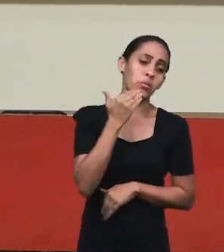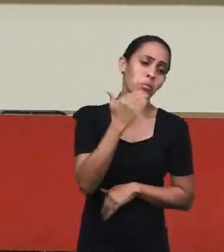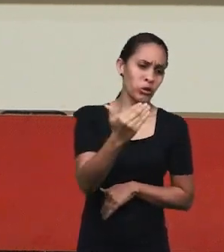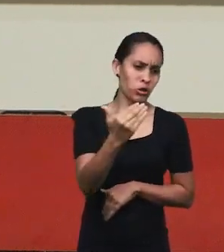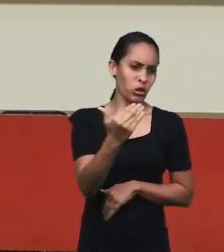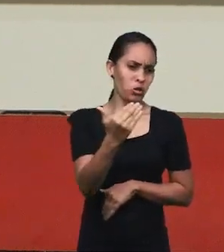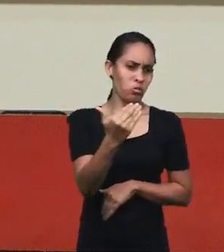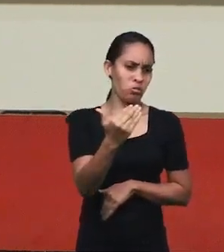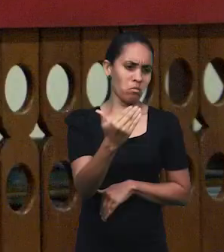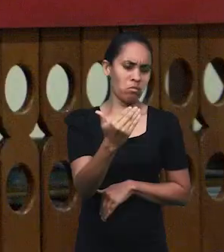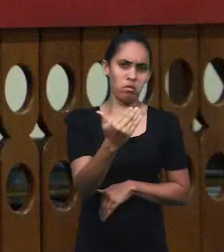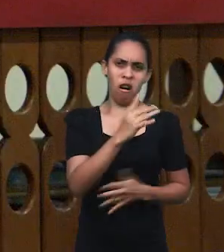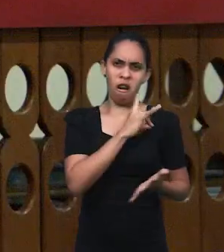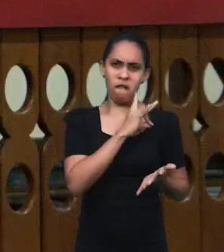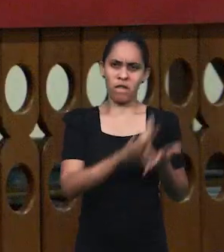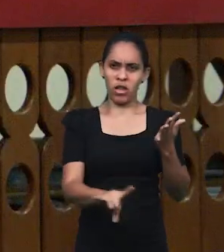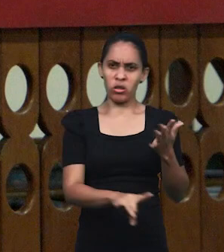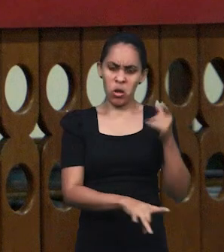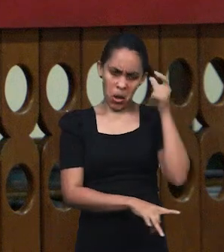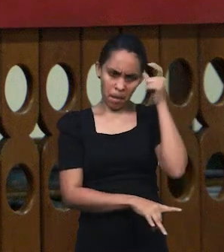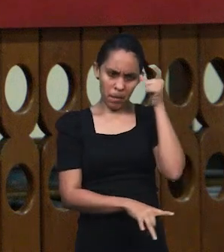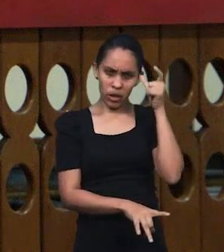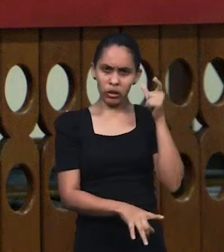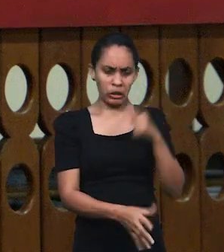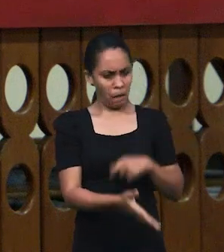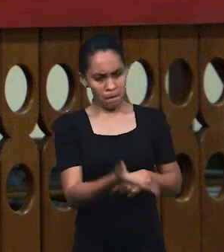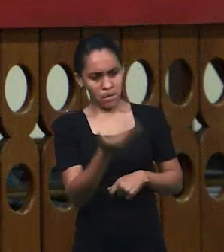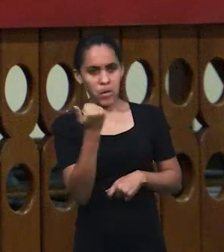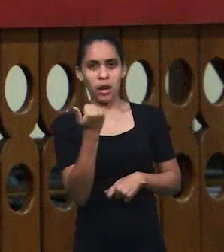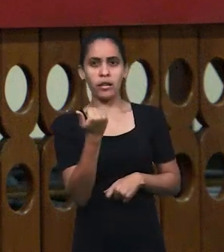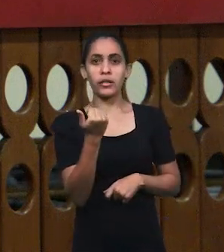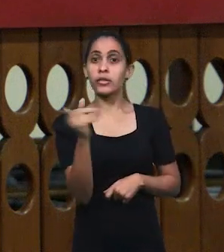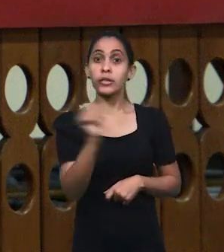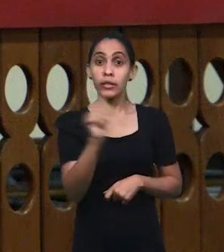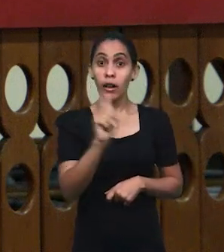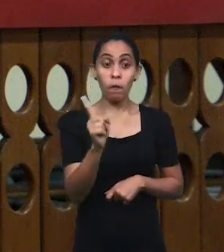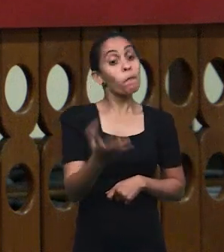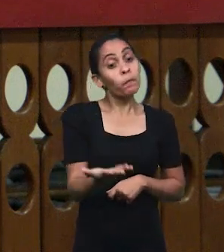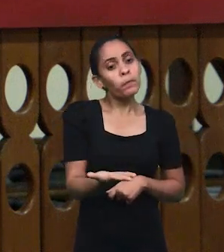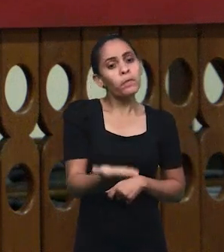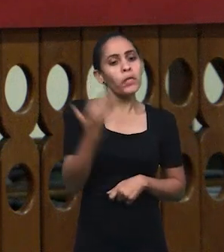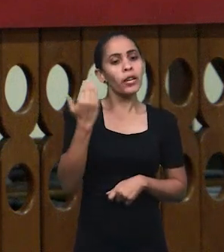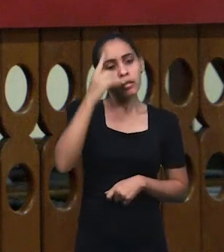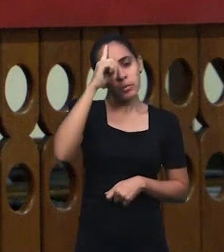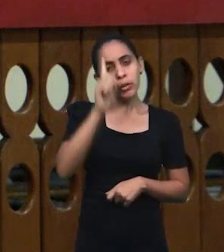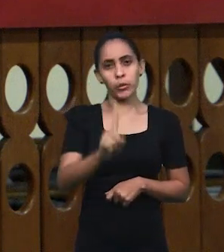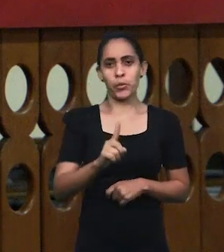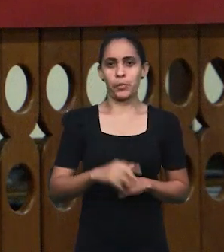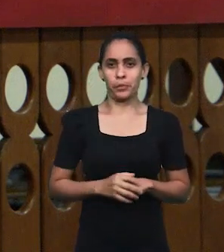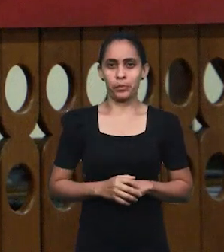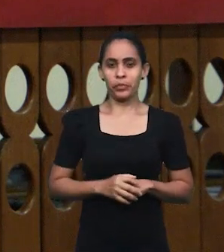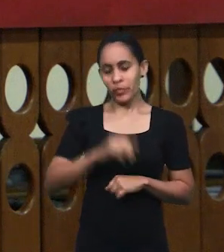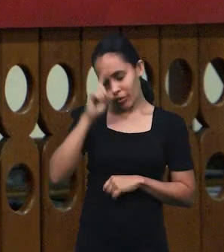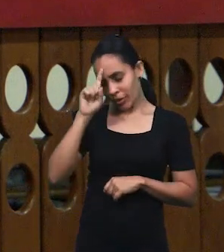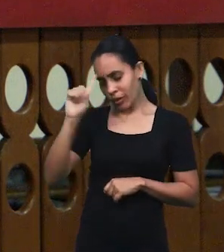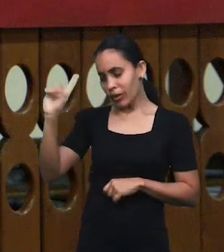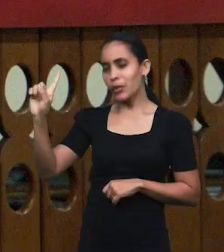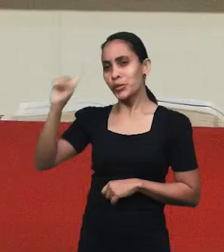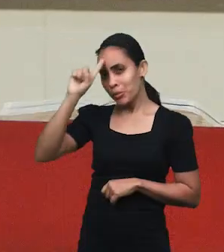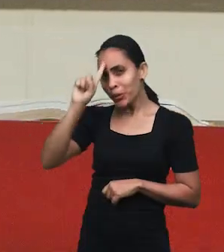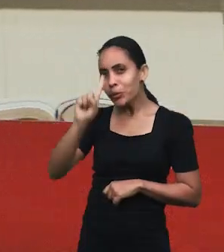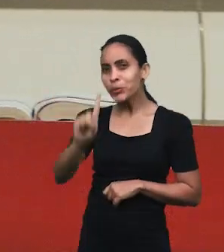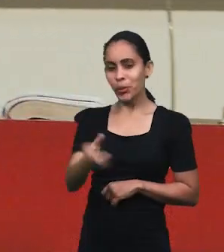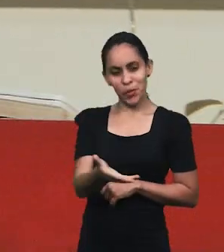a morte, ele não pediu ao inferno, ele não pediu ao império da trevas, ele deu a ordem: vem.